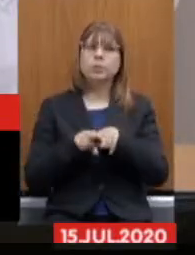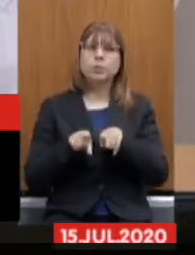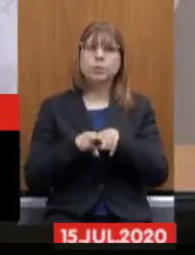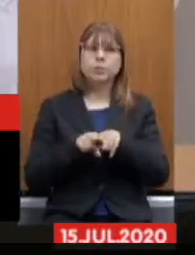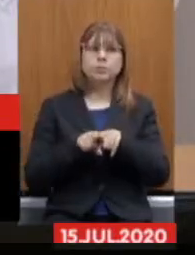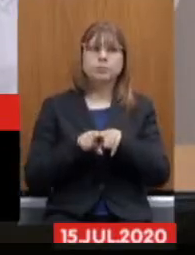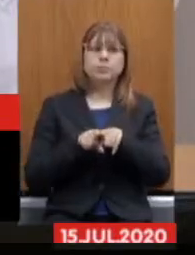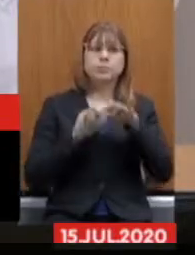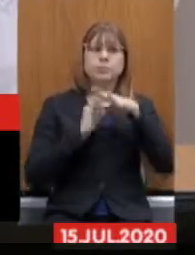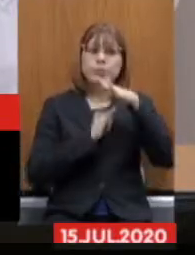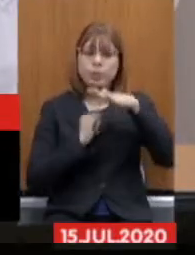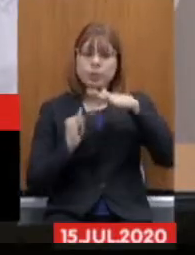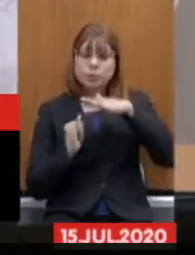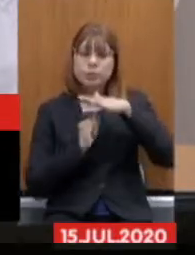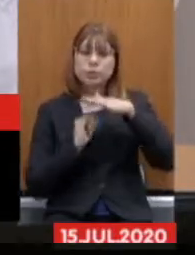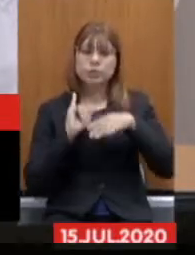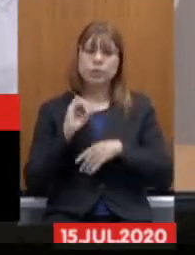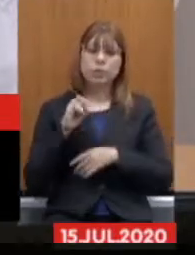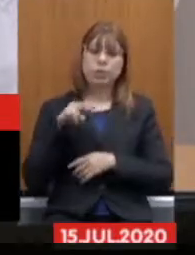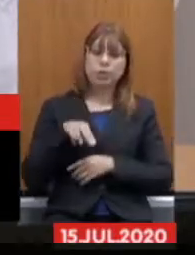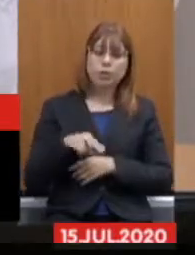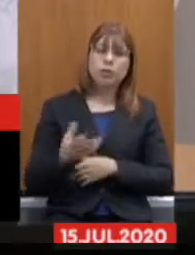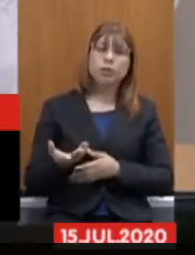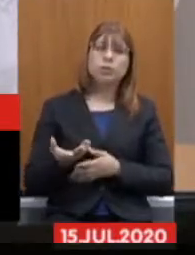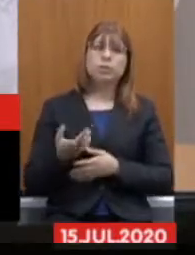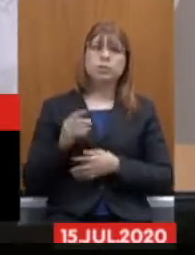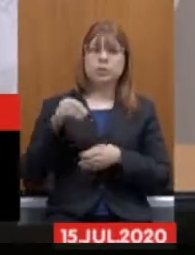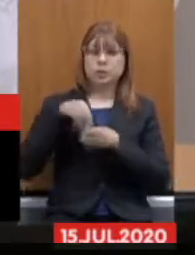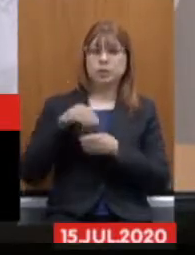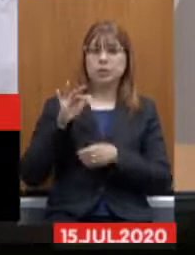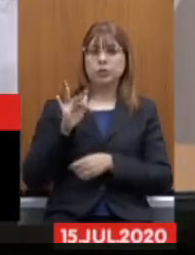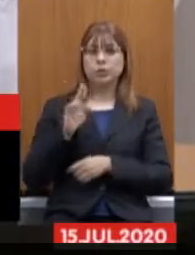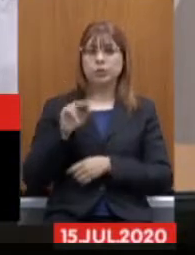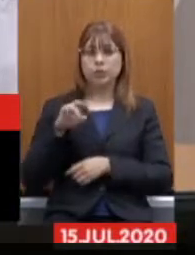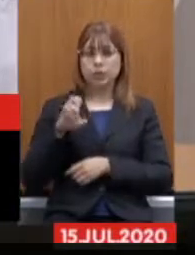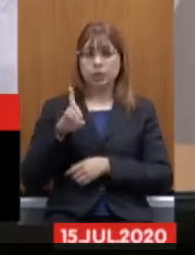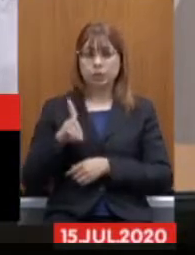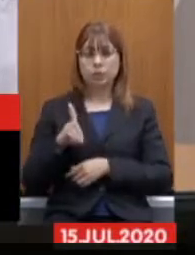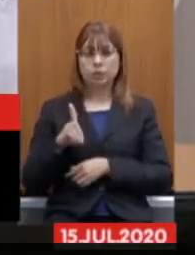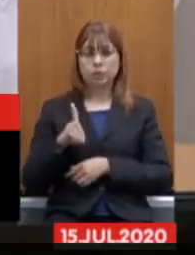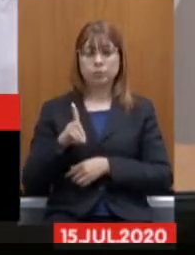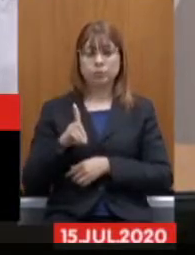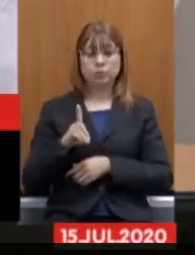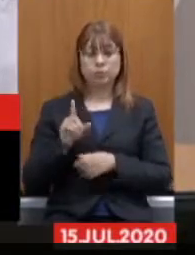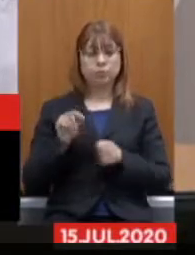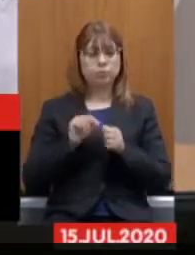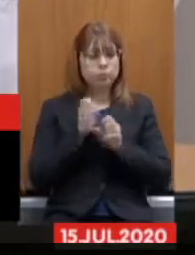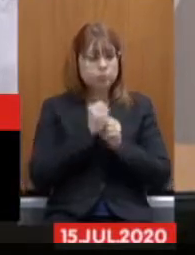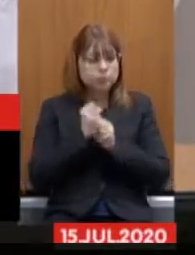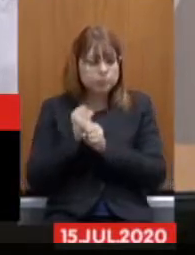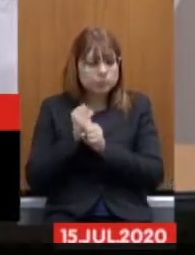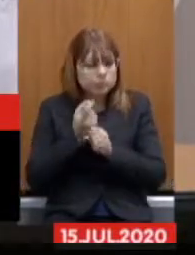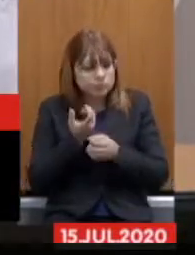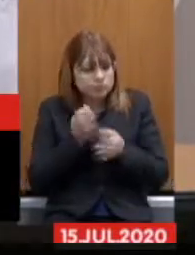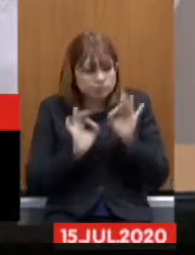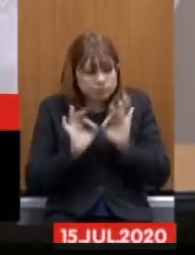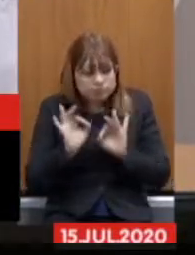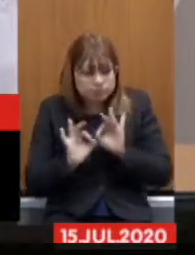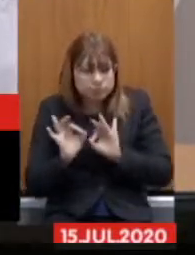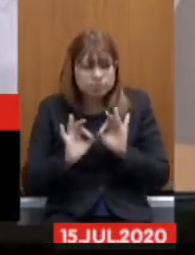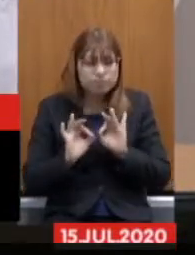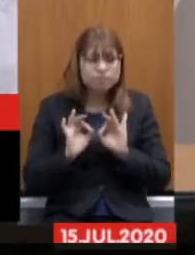instituto em o&m na própria funed a manipulação de medicamentos nas farmácias de manipulação